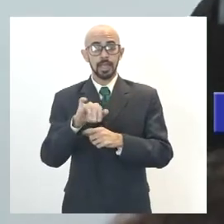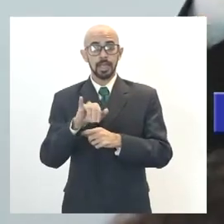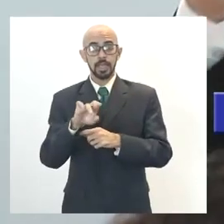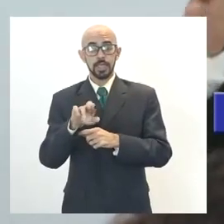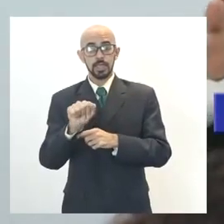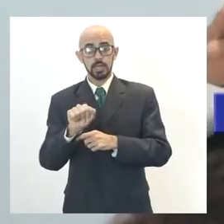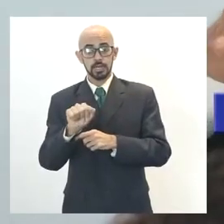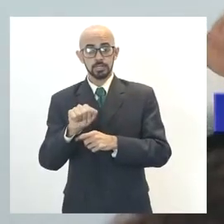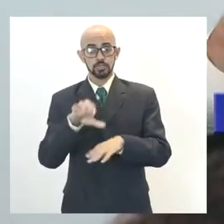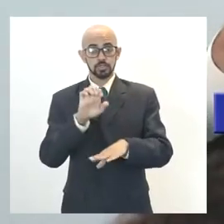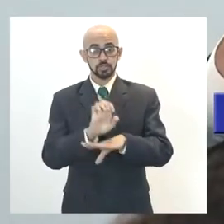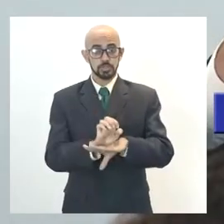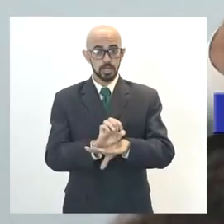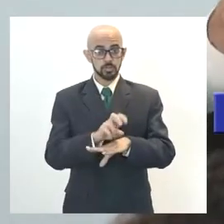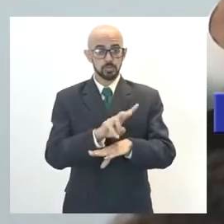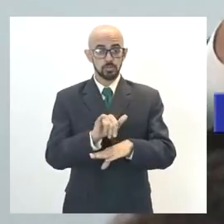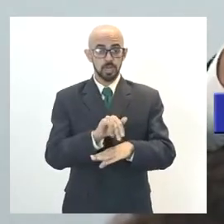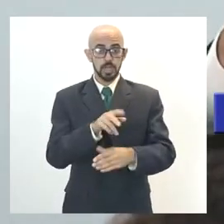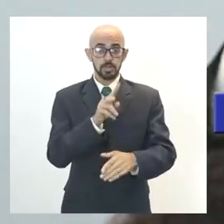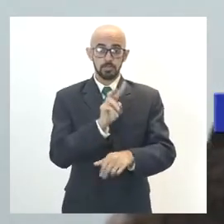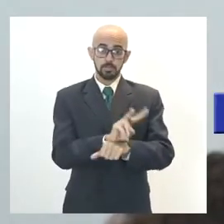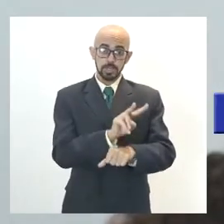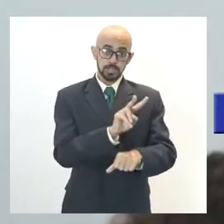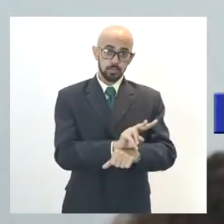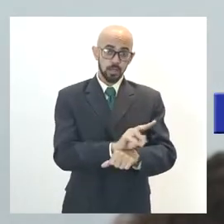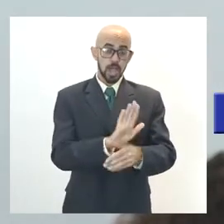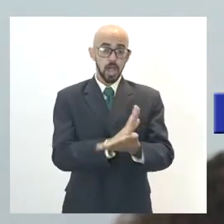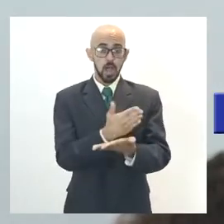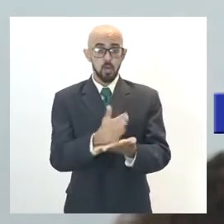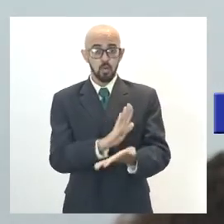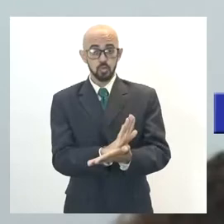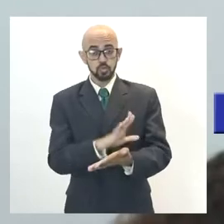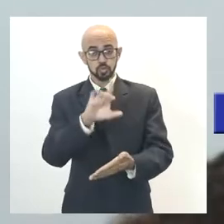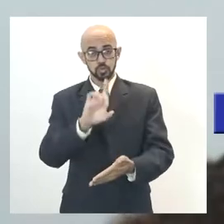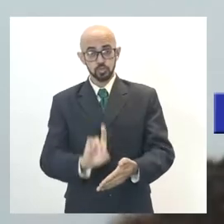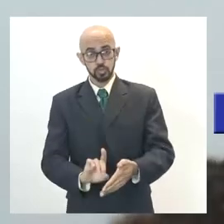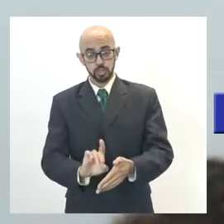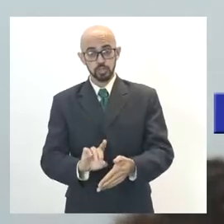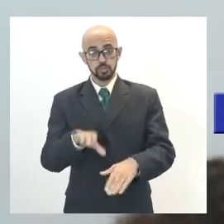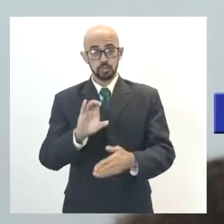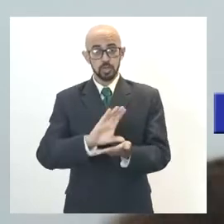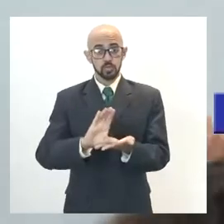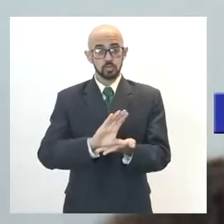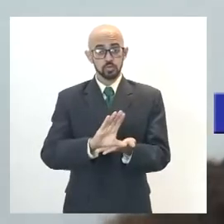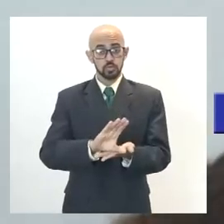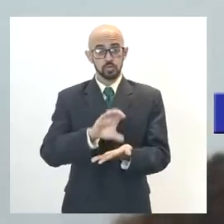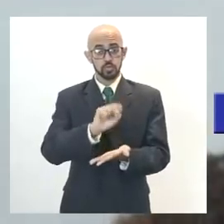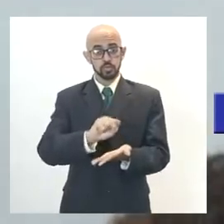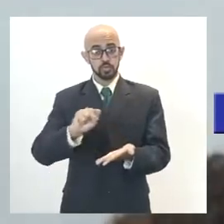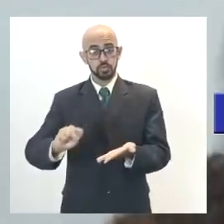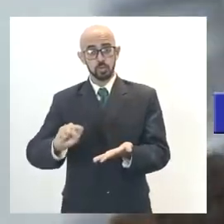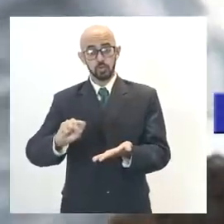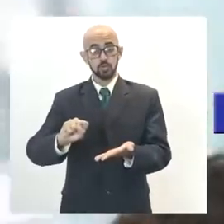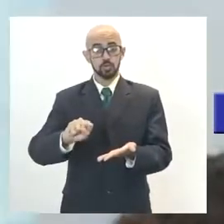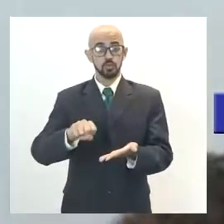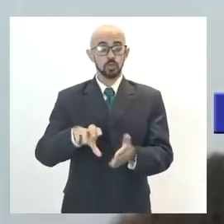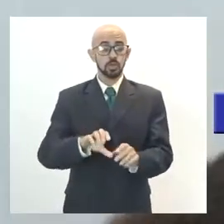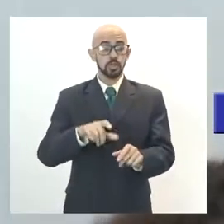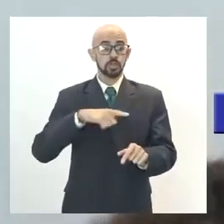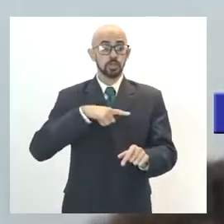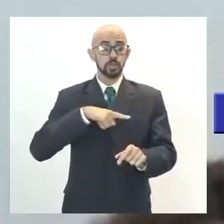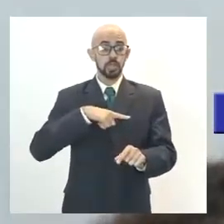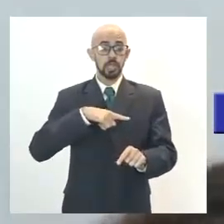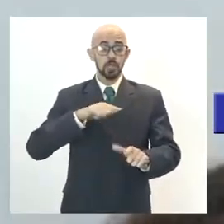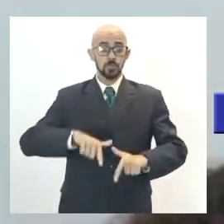preservar em alguns dos direitos constantes da Constituição de 88 é a um esforço